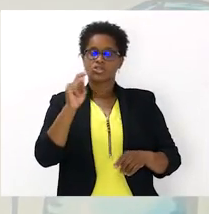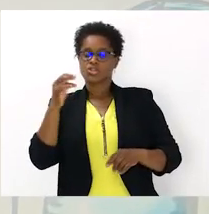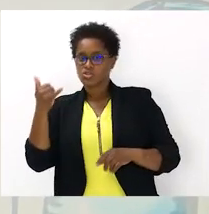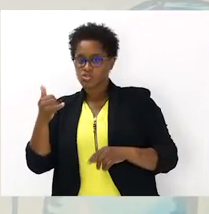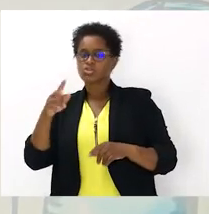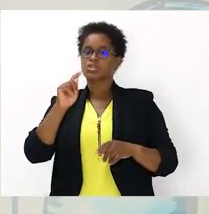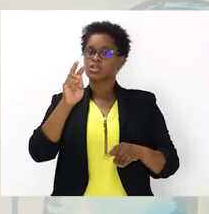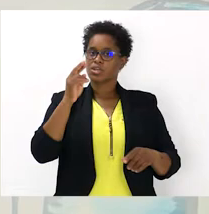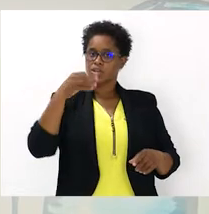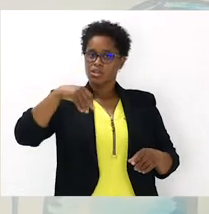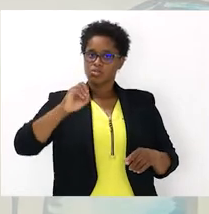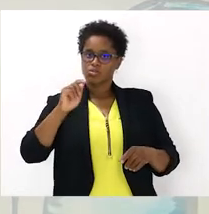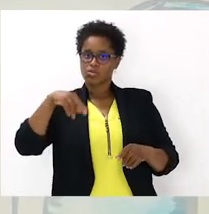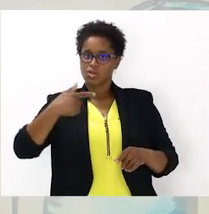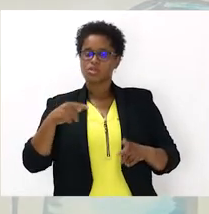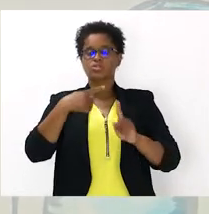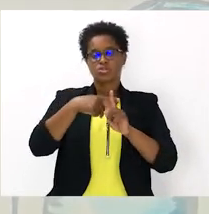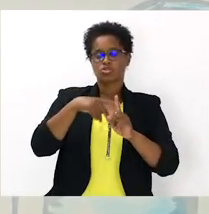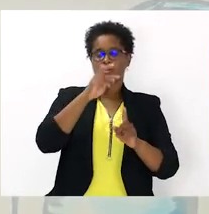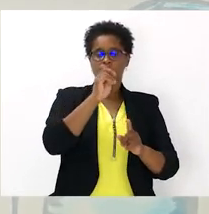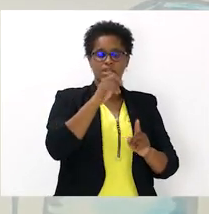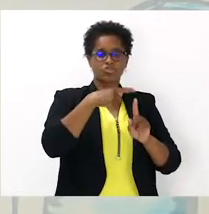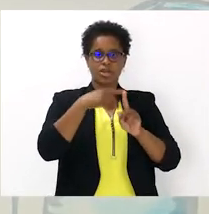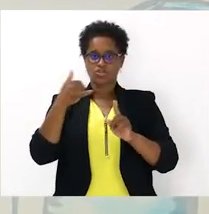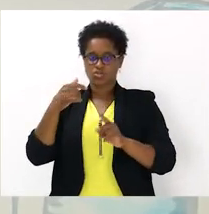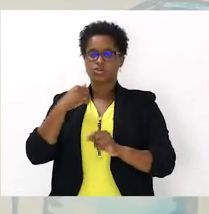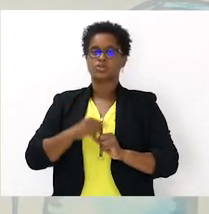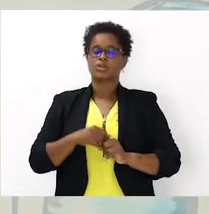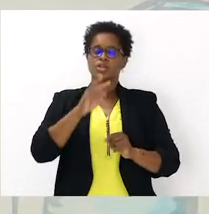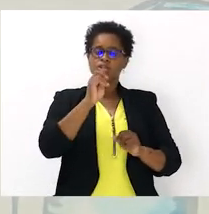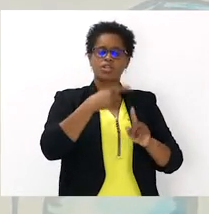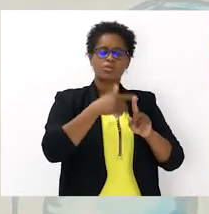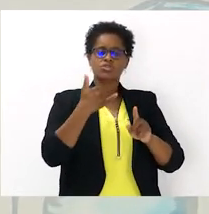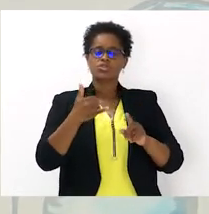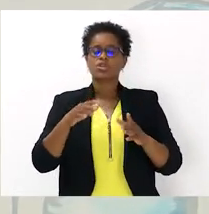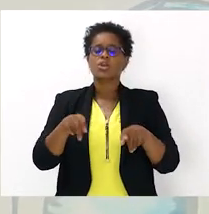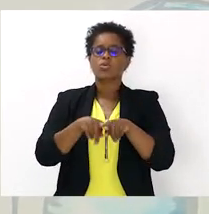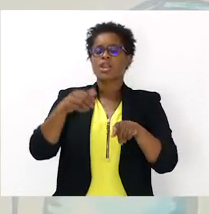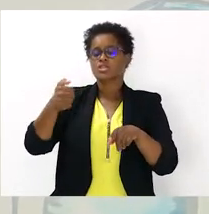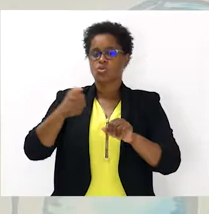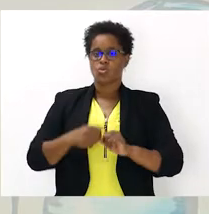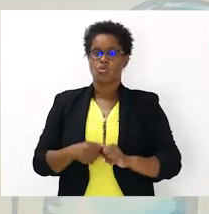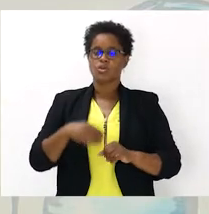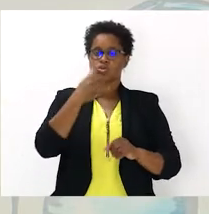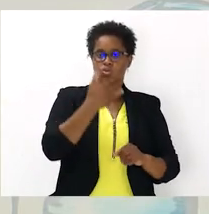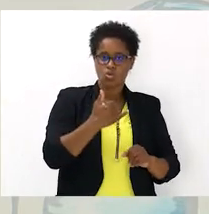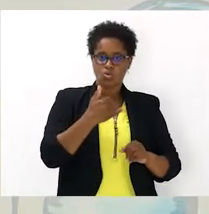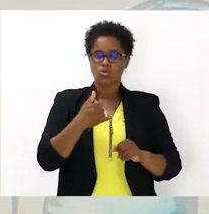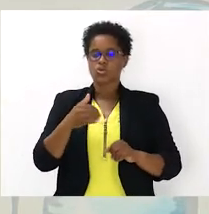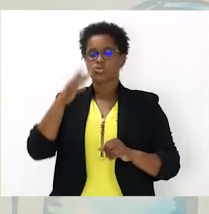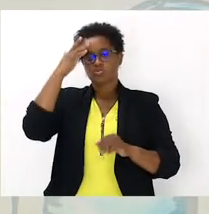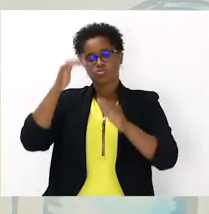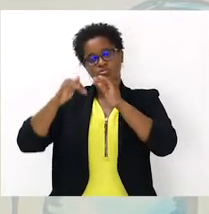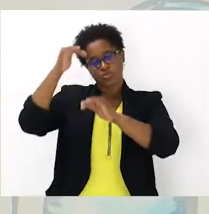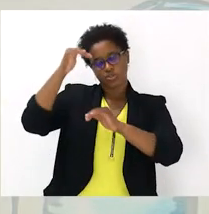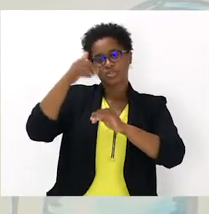expoentes. Vamos somar 3 mais 2. 3 mais 2, dá 5. Então, 2